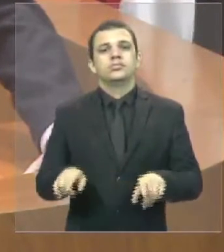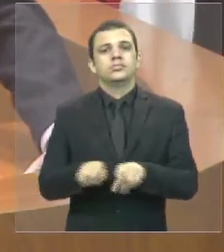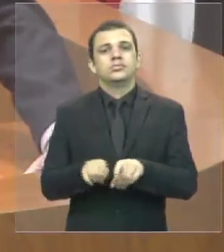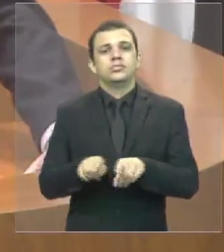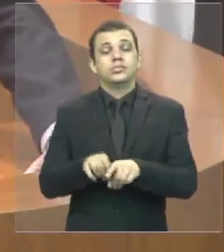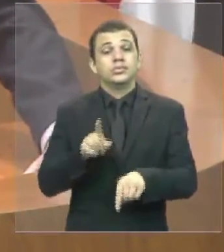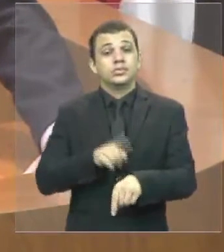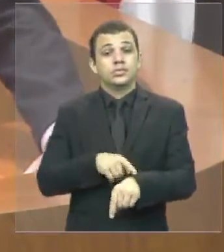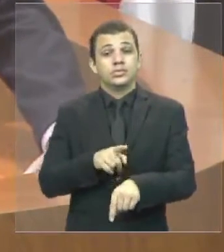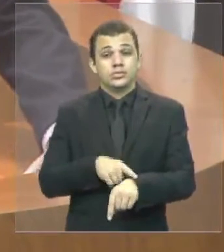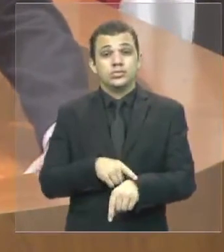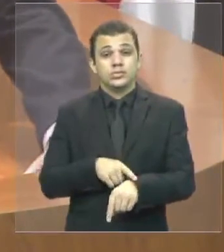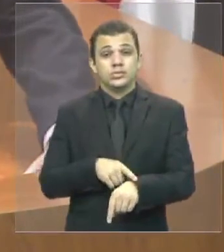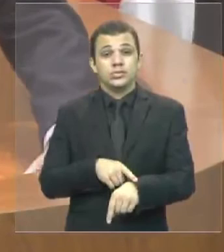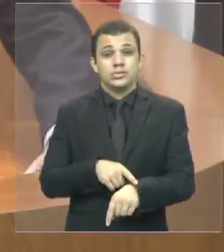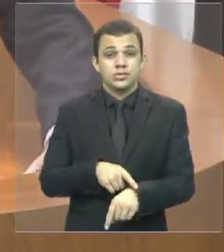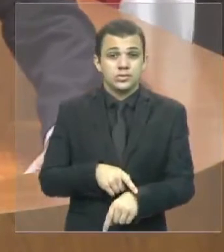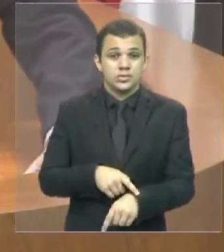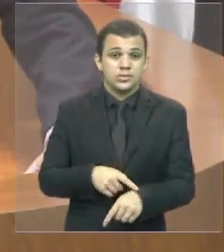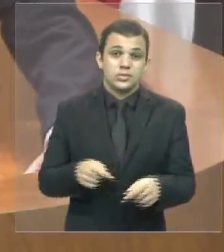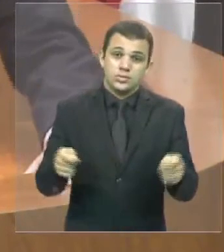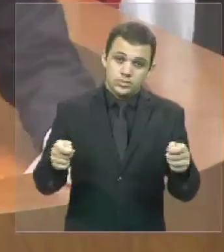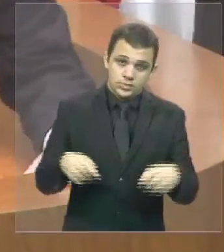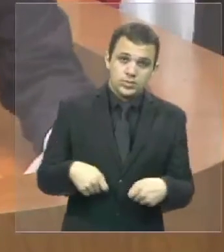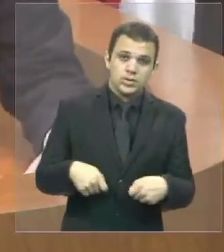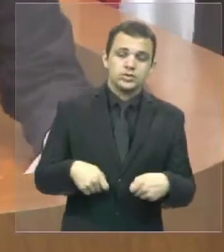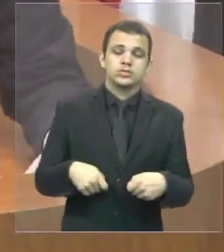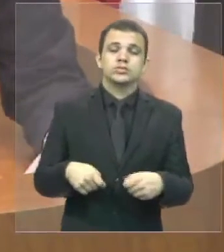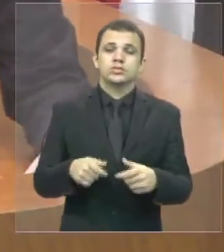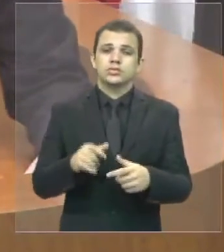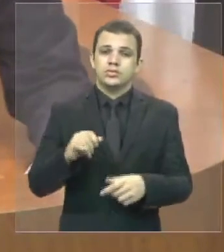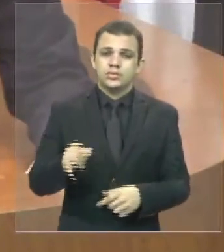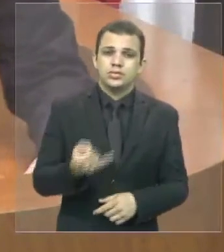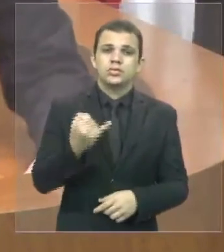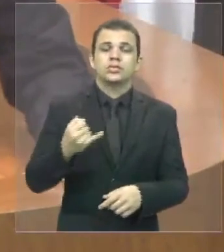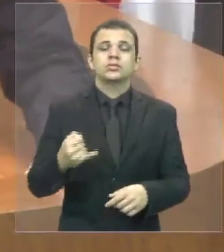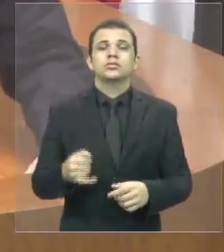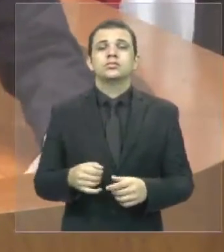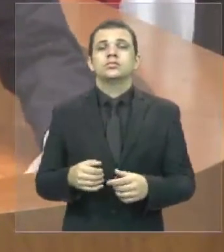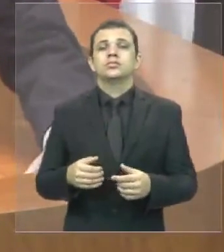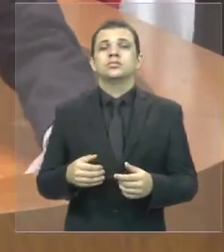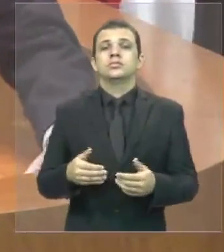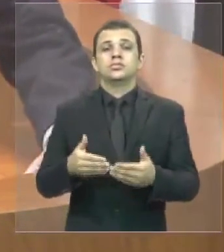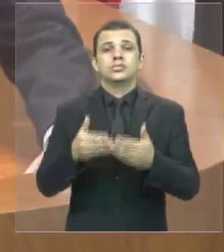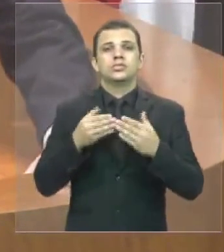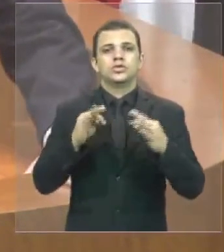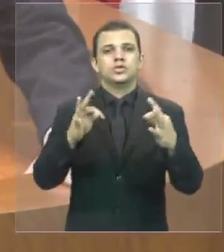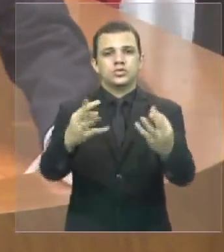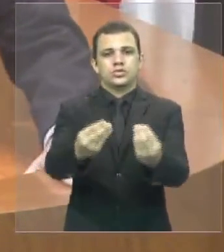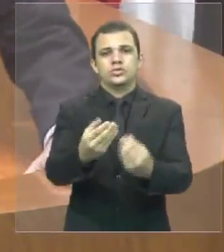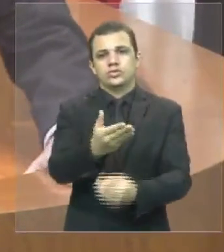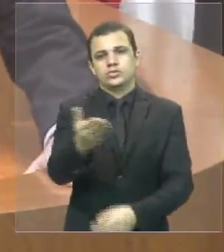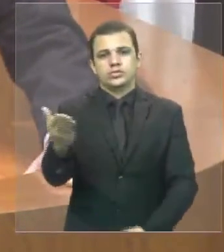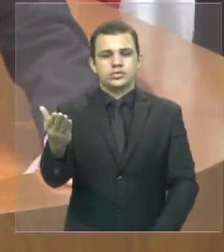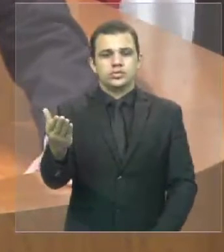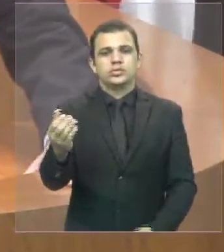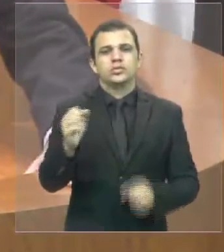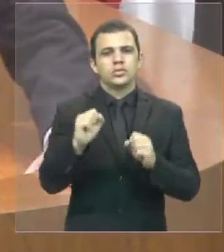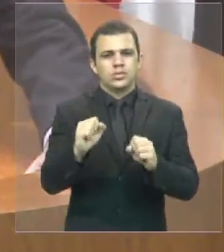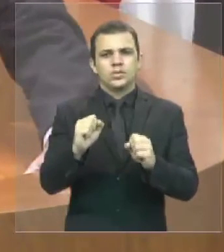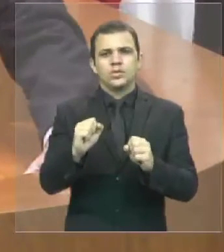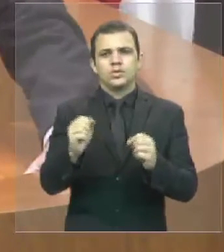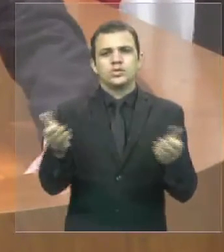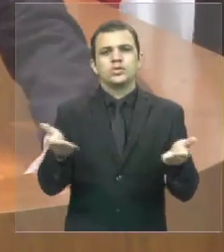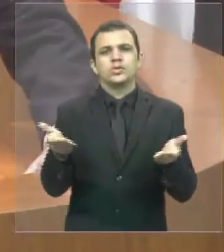oportuno e peço a presença de todos os senhores para hoje, às